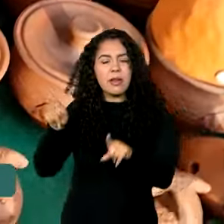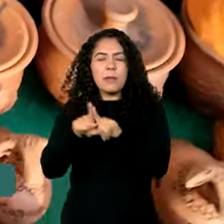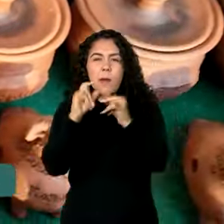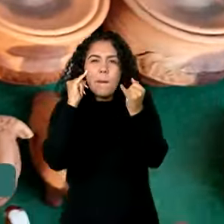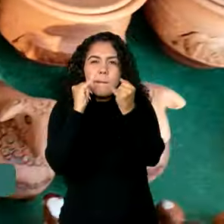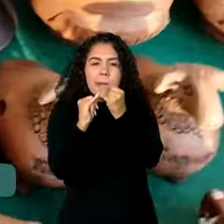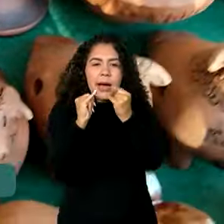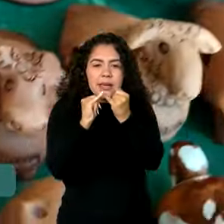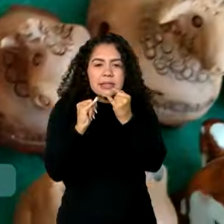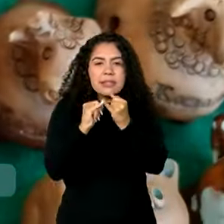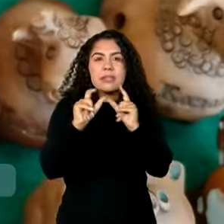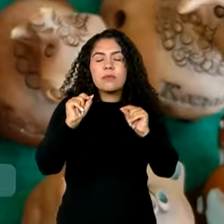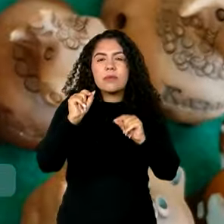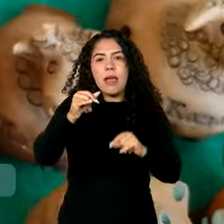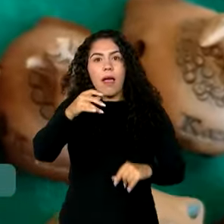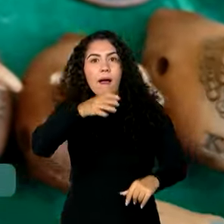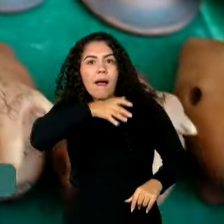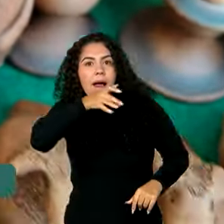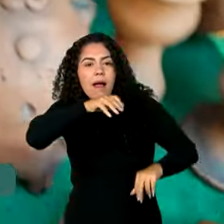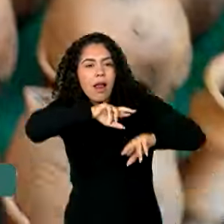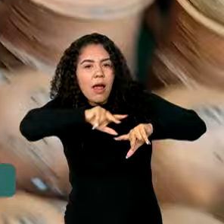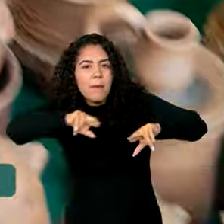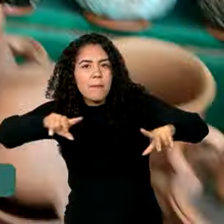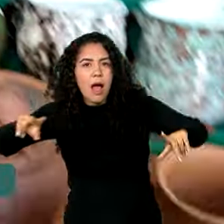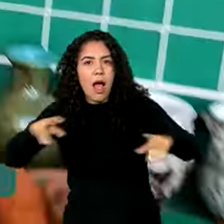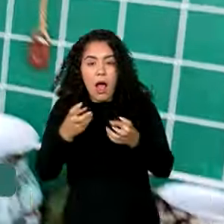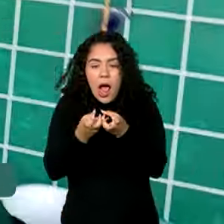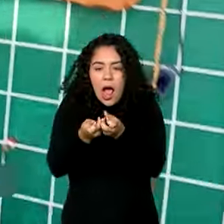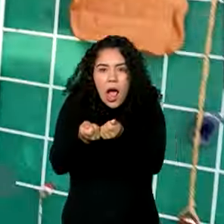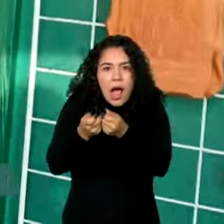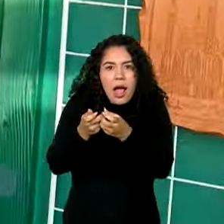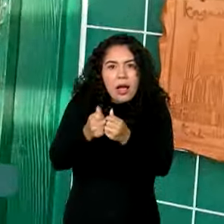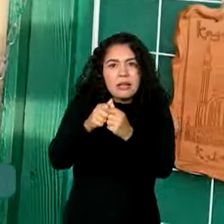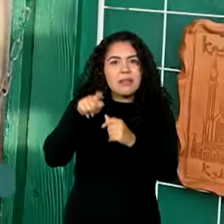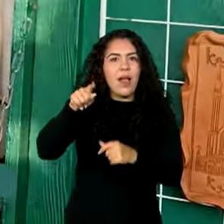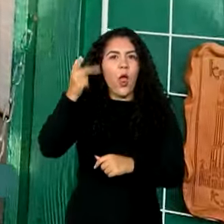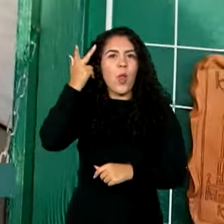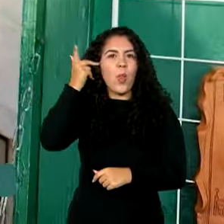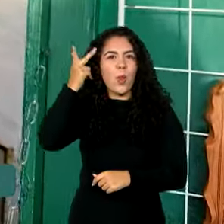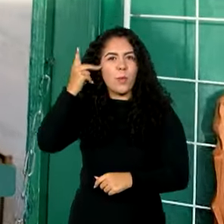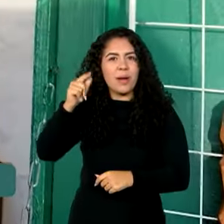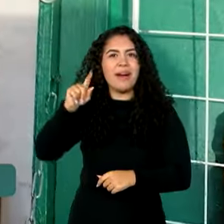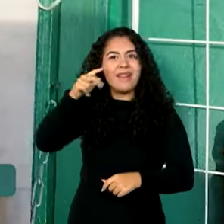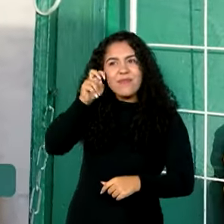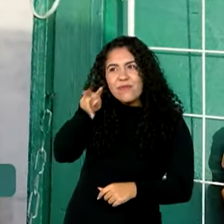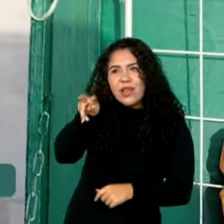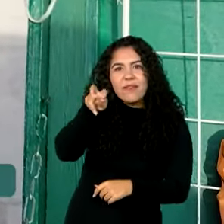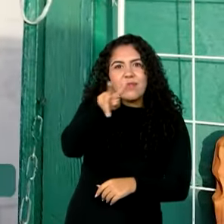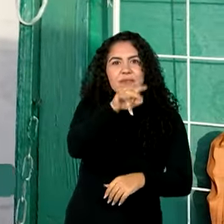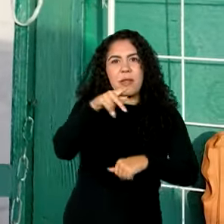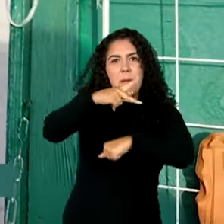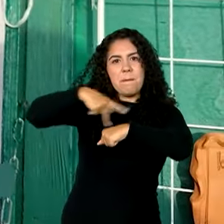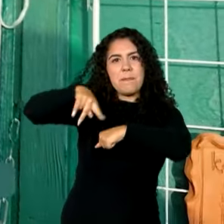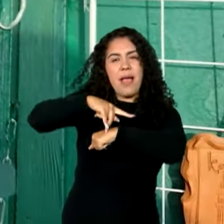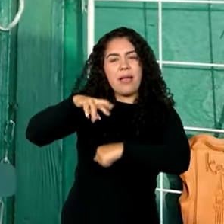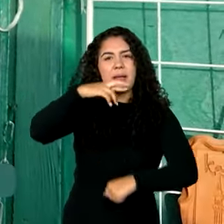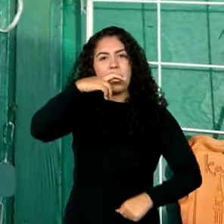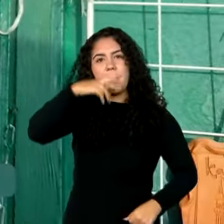imita a forma de animais. A peça artesanal é comum em Kazan, na Rússia, cidade repleta de